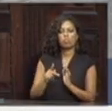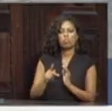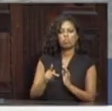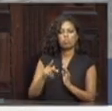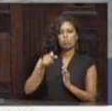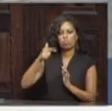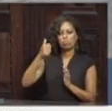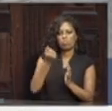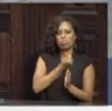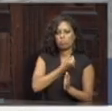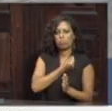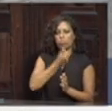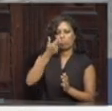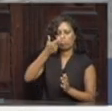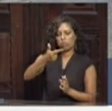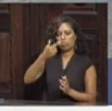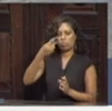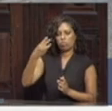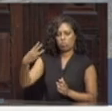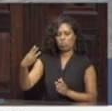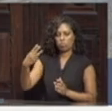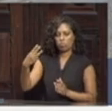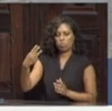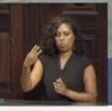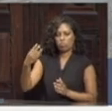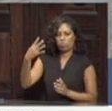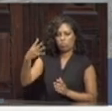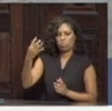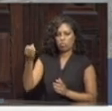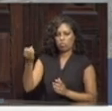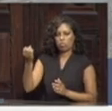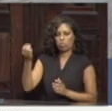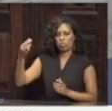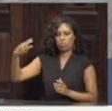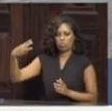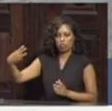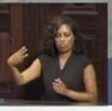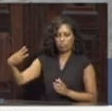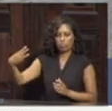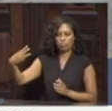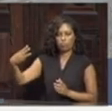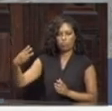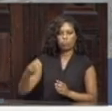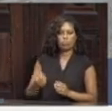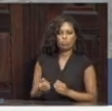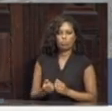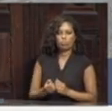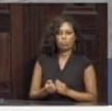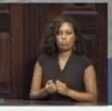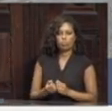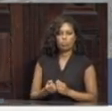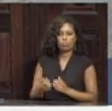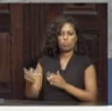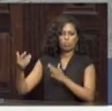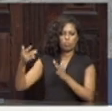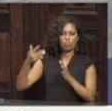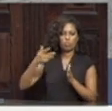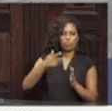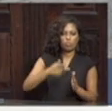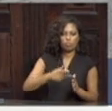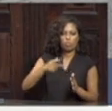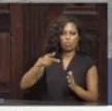número 2320A de 2003, que eu havia me comprometido aqui da última vez que ele veio ao plenário, que faria